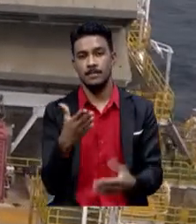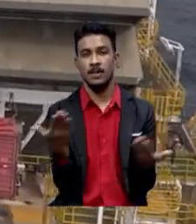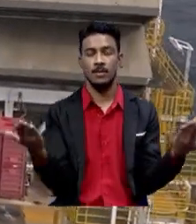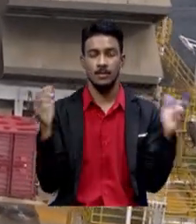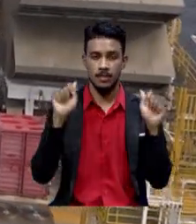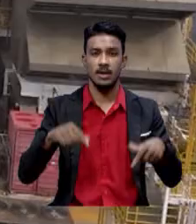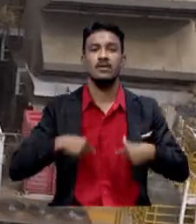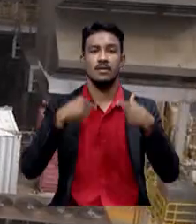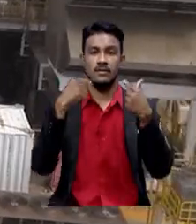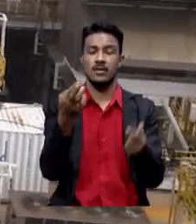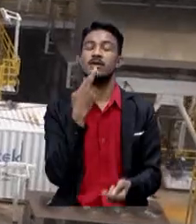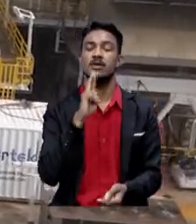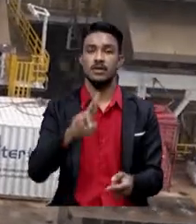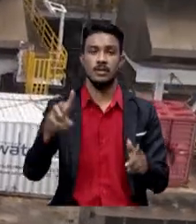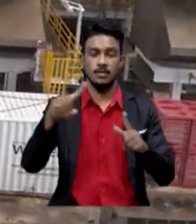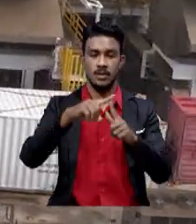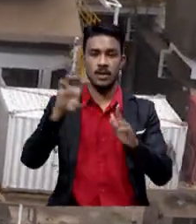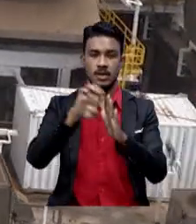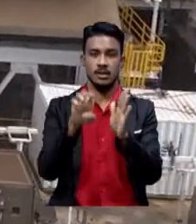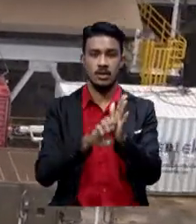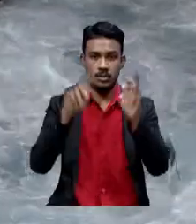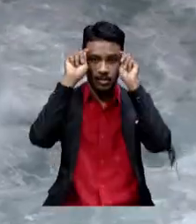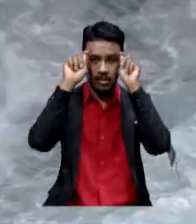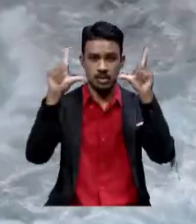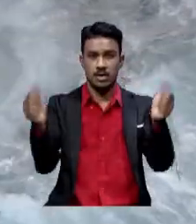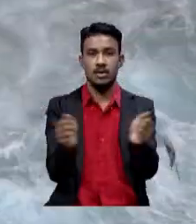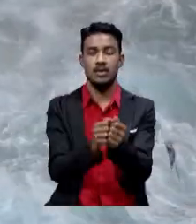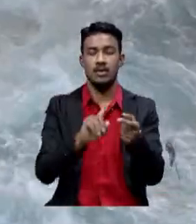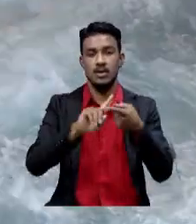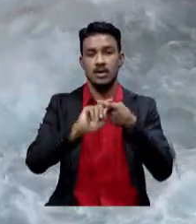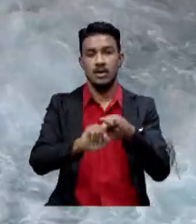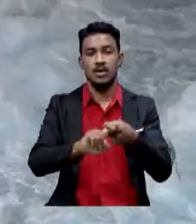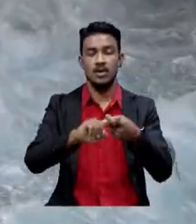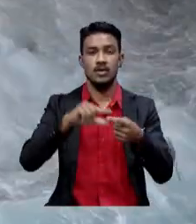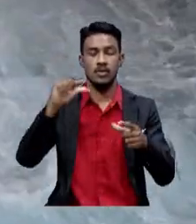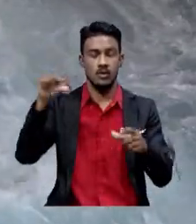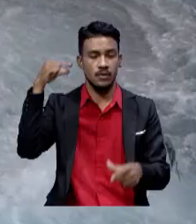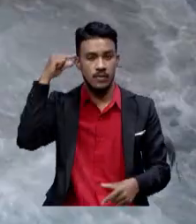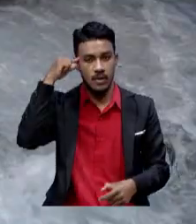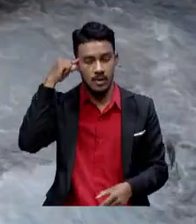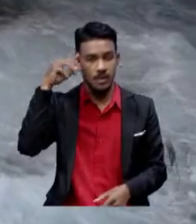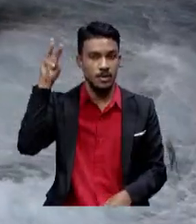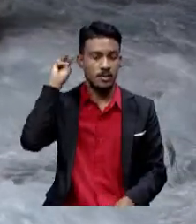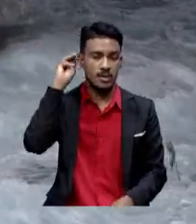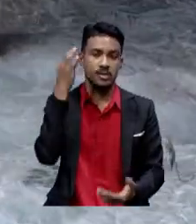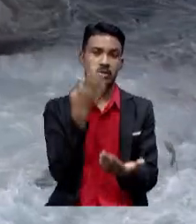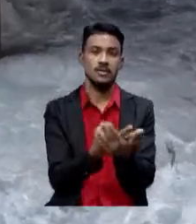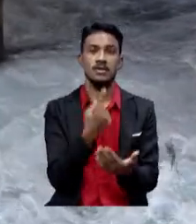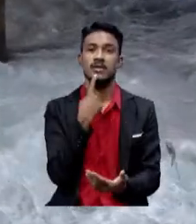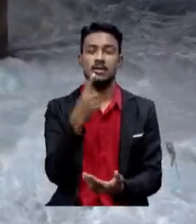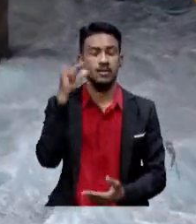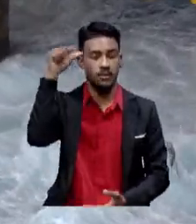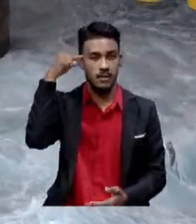le foreseta ba estado Timor-Leste. Relaciona o assunto refere governo lihusi Ministério Finanças declara